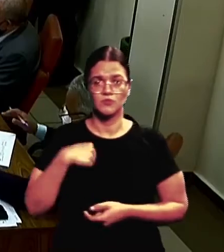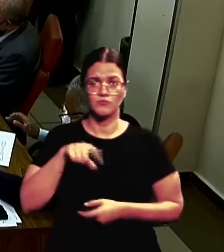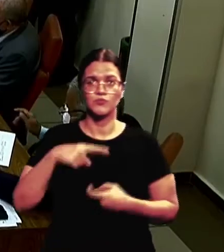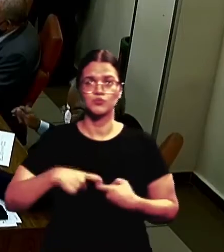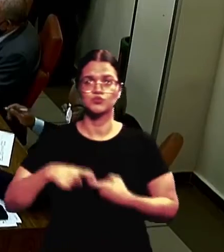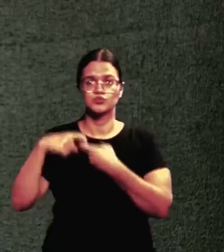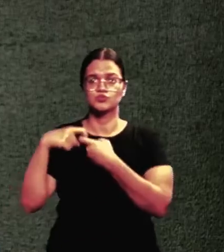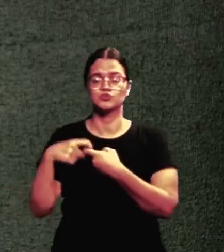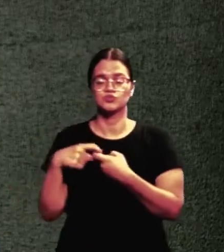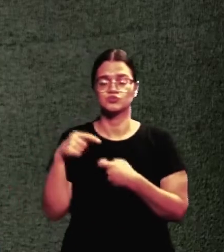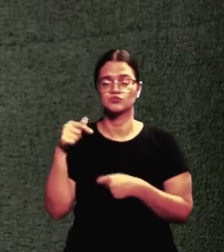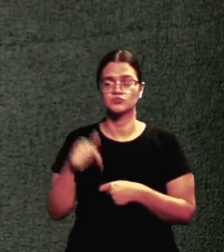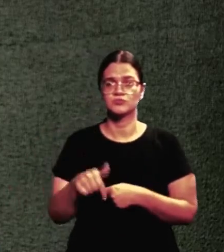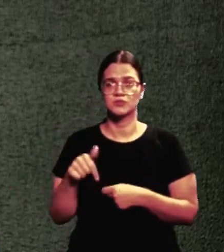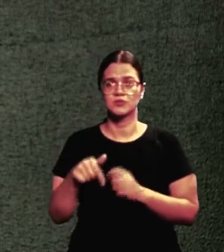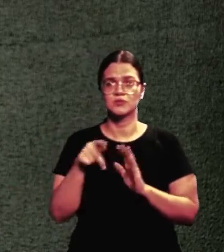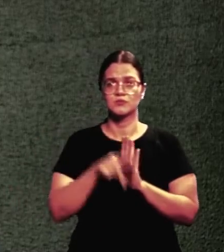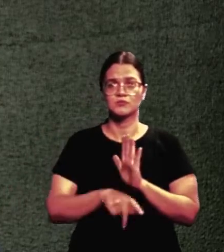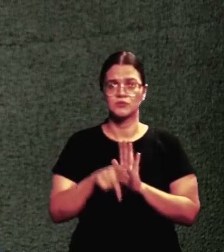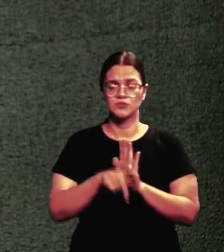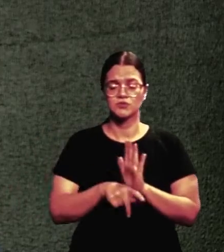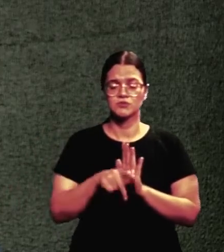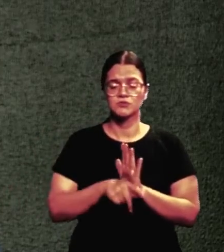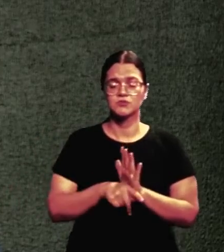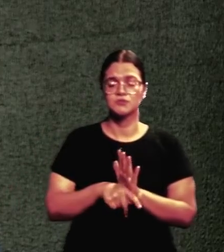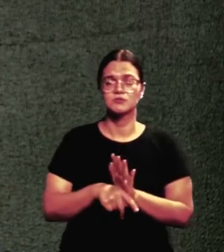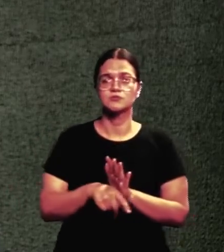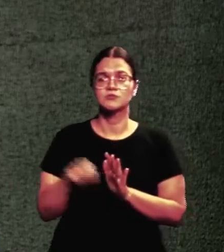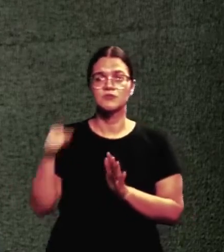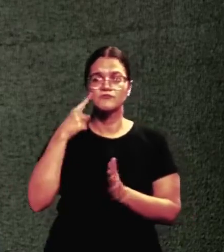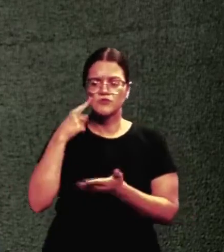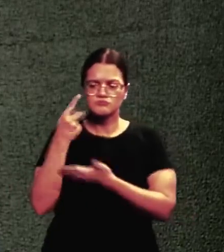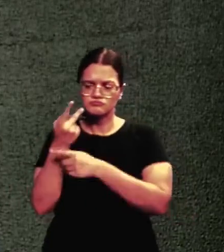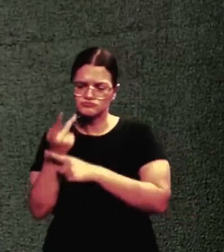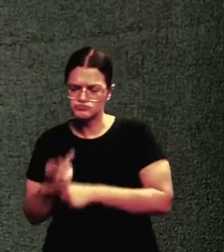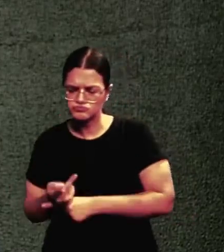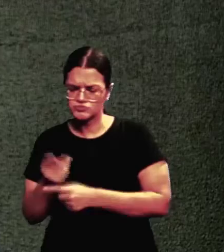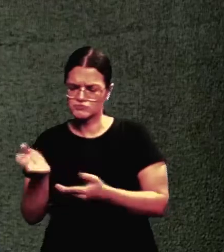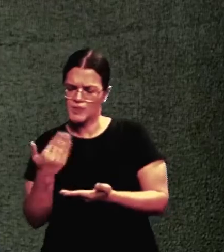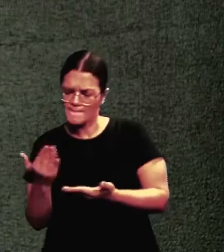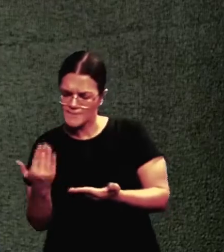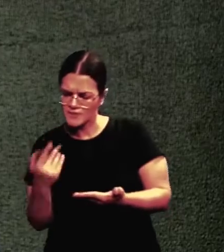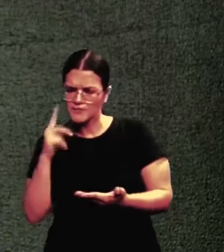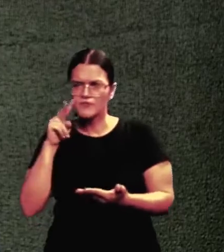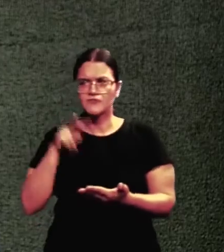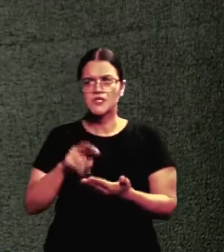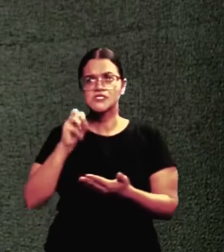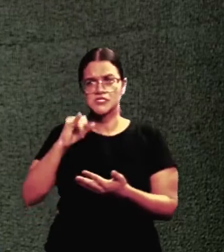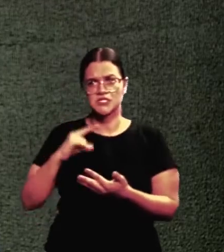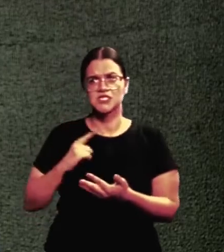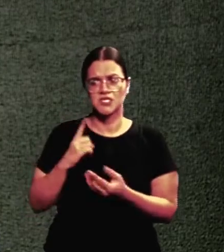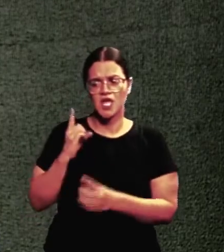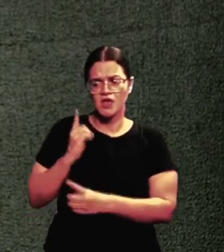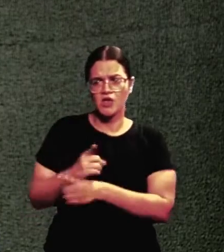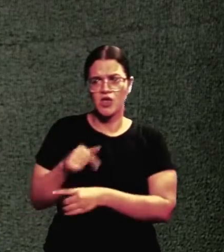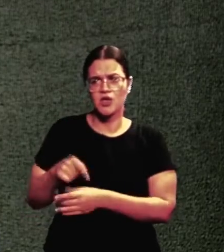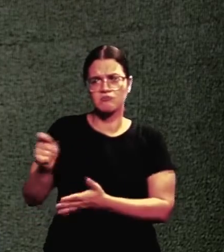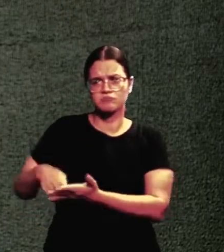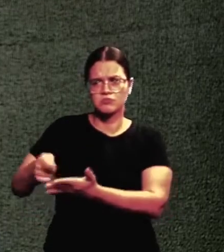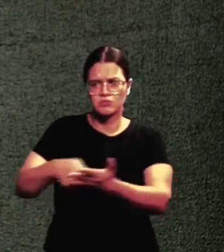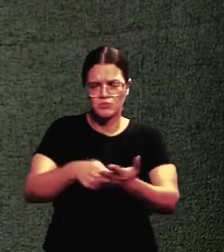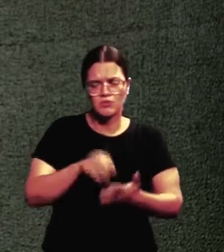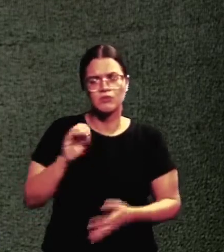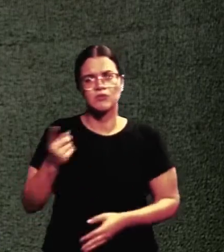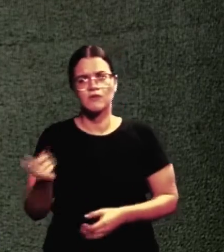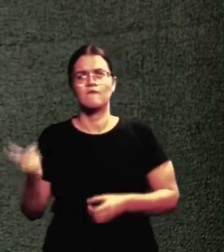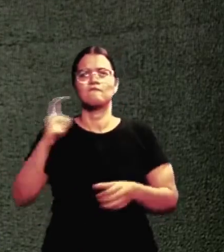vou suspender a análise do presente projeto, enquanto o vereador Bruno compulsa os autos em razão do abaixo-assinado.